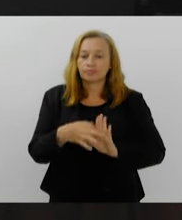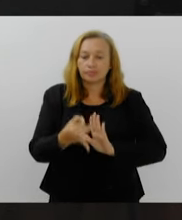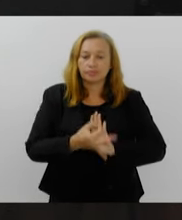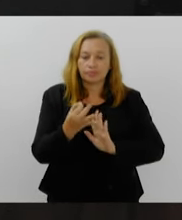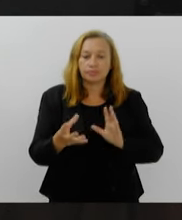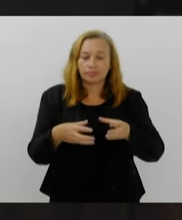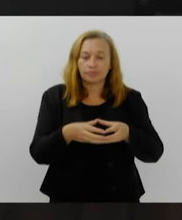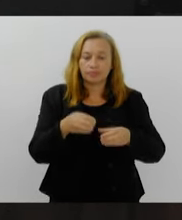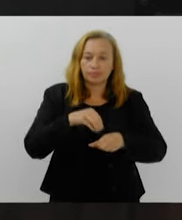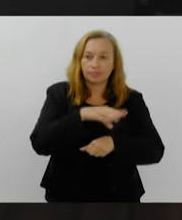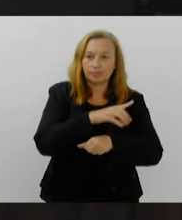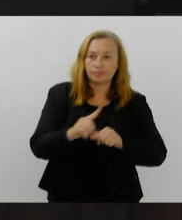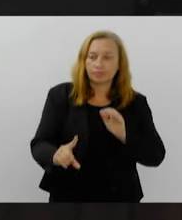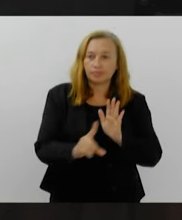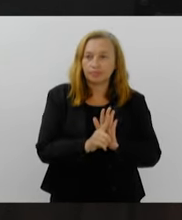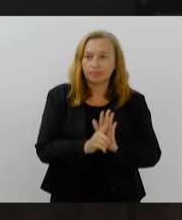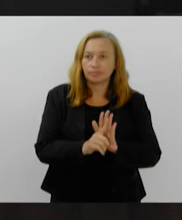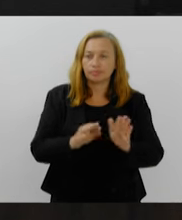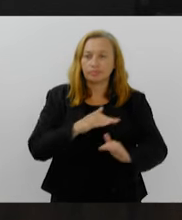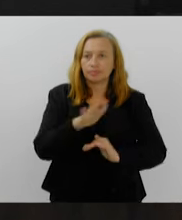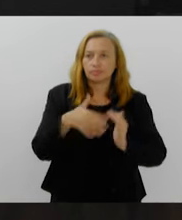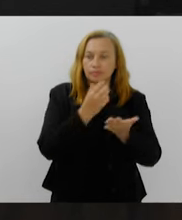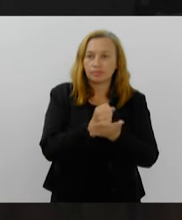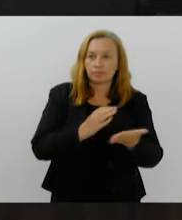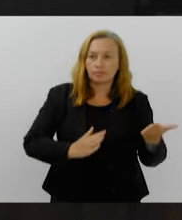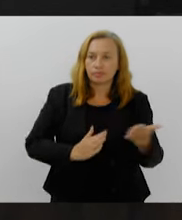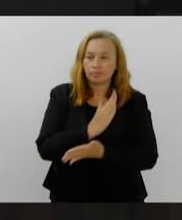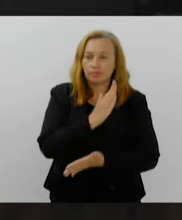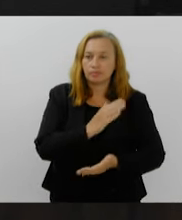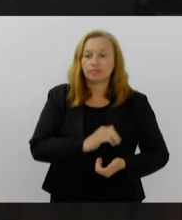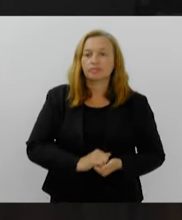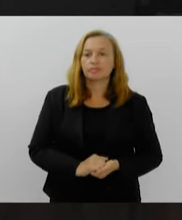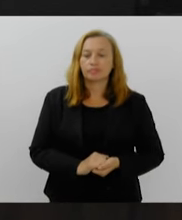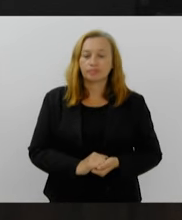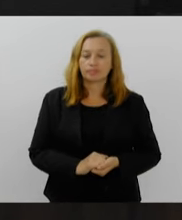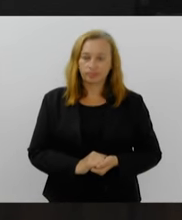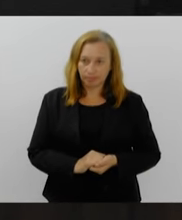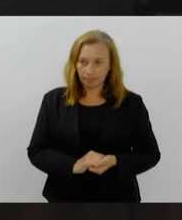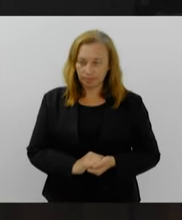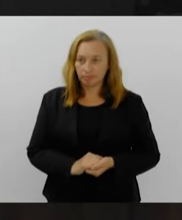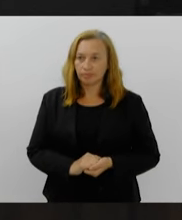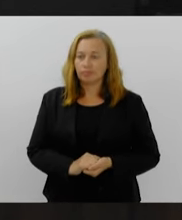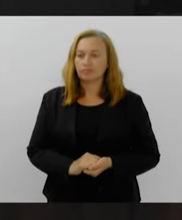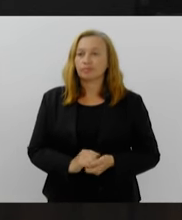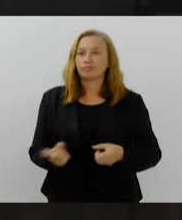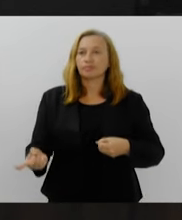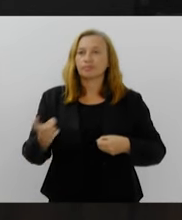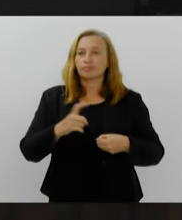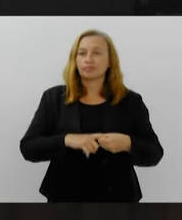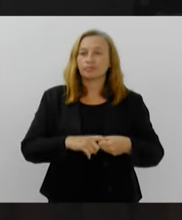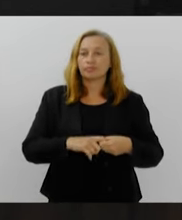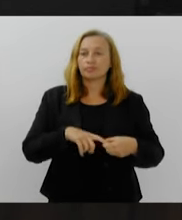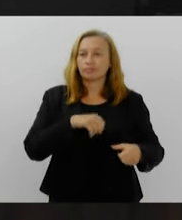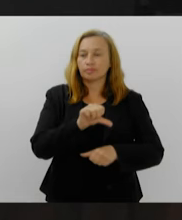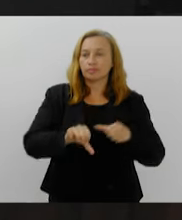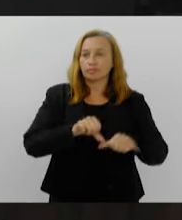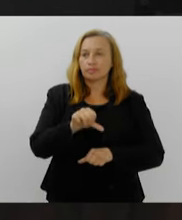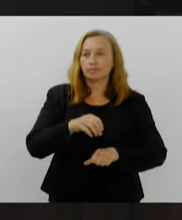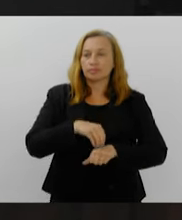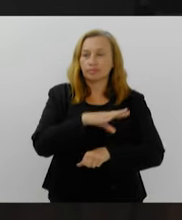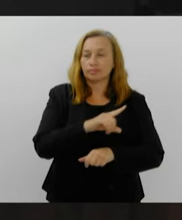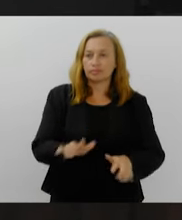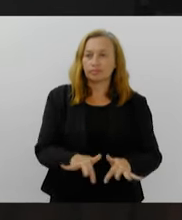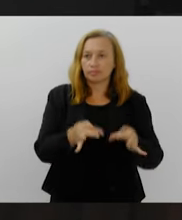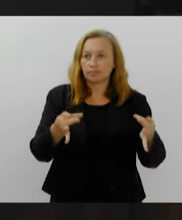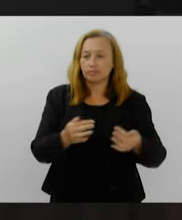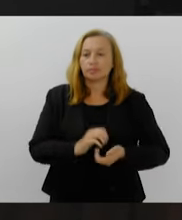da comissão de indicações legislativas senhores que aprovam permaneça Como estão aprovado retorno o autor para transformação indicação